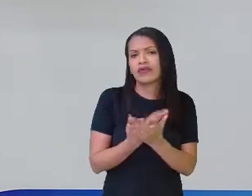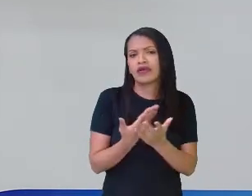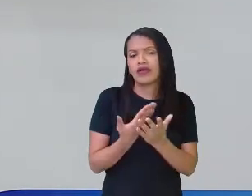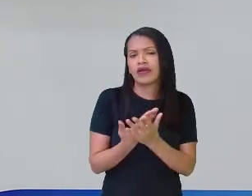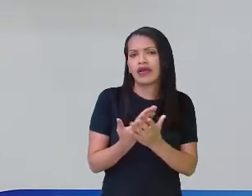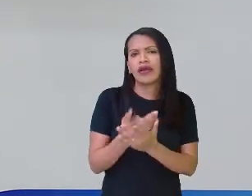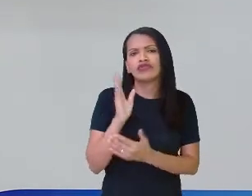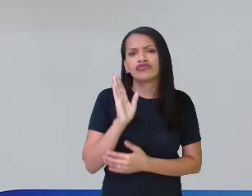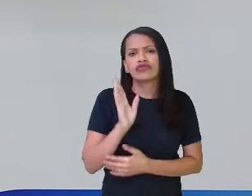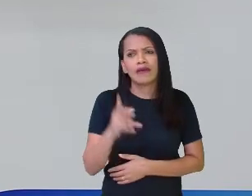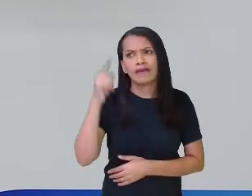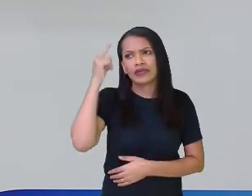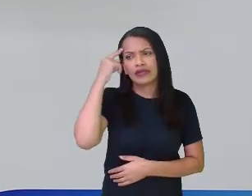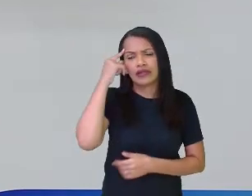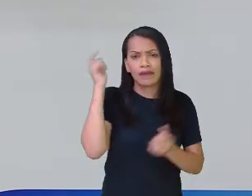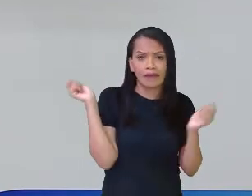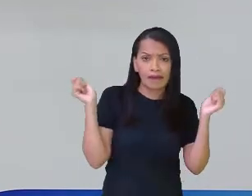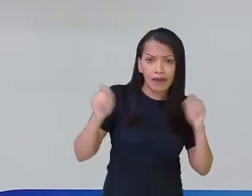nessa possibilidade.